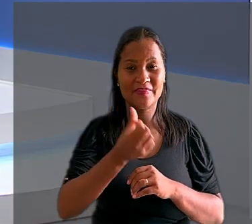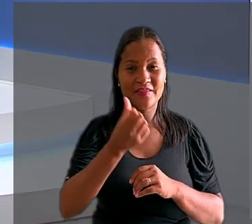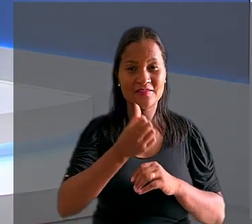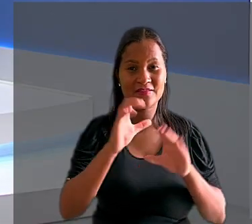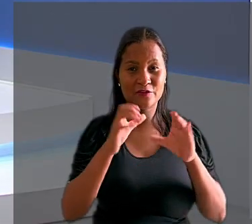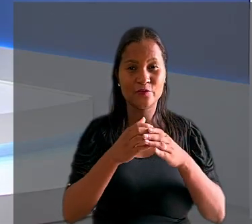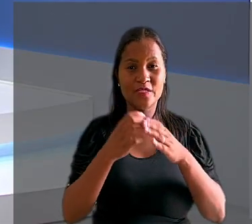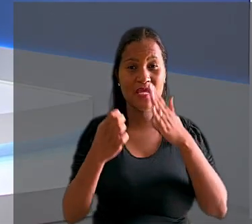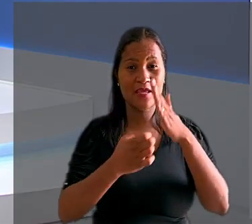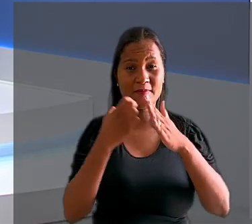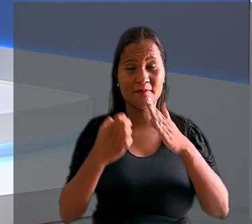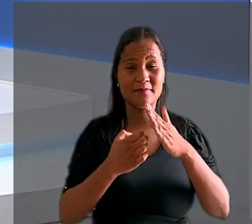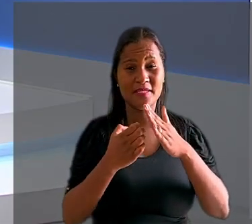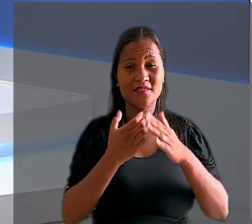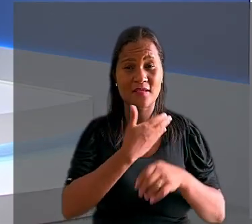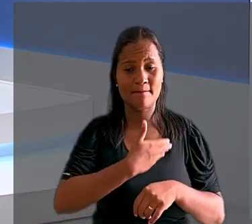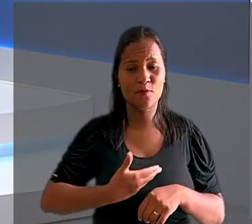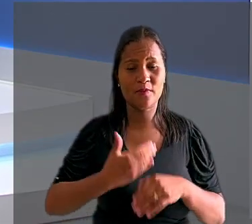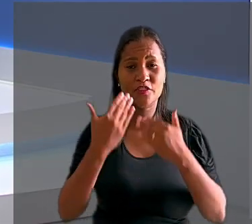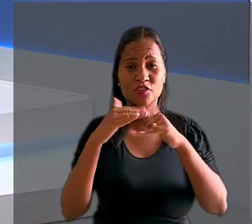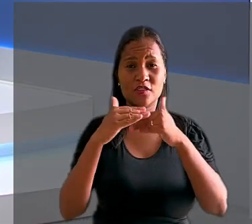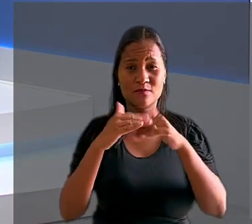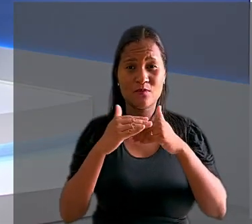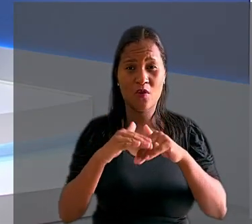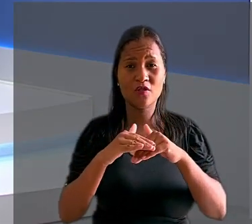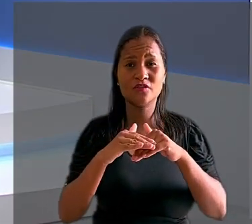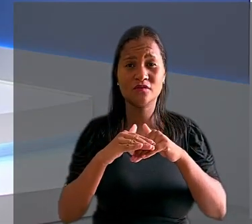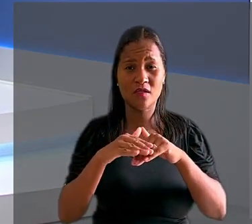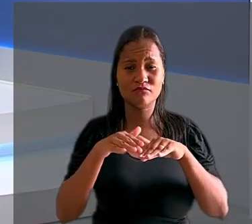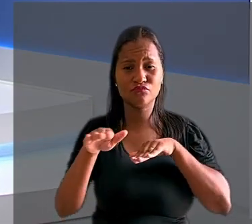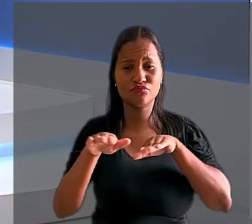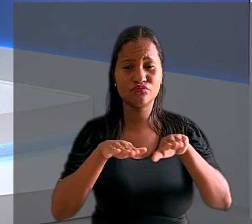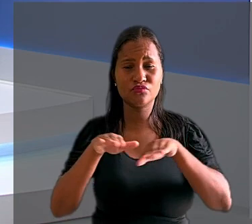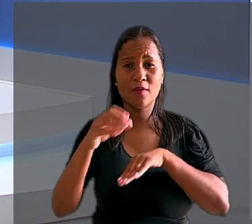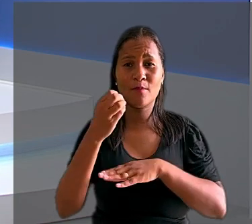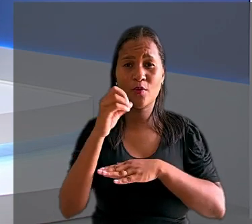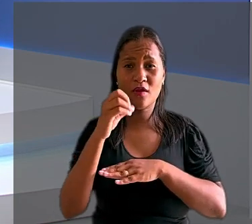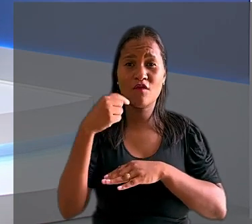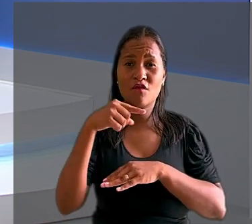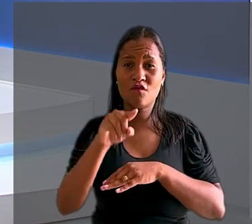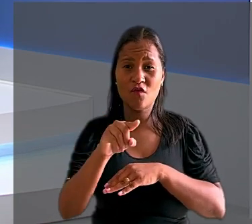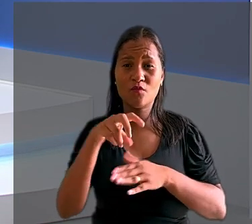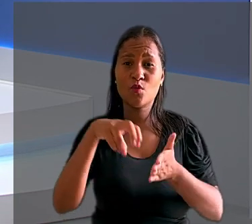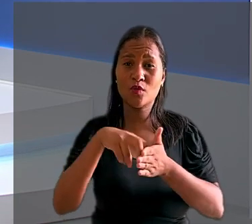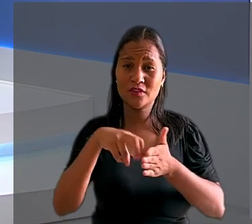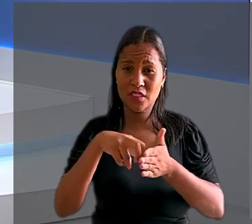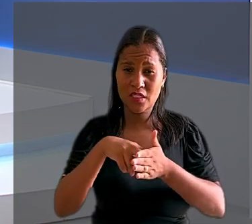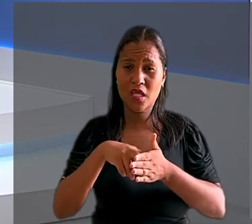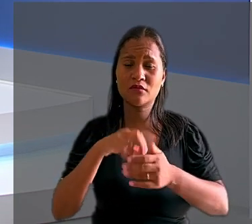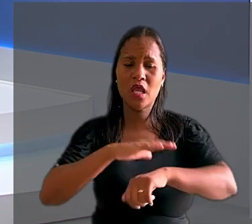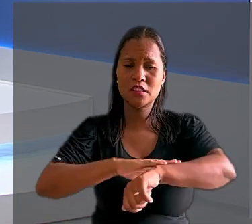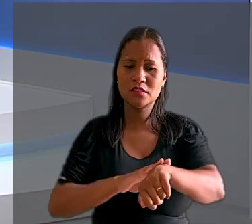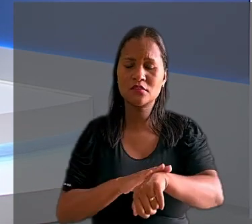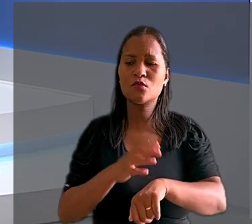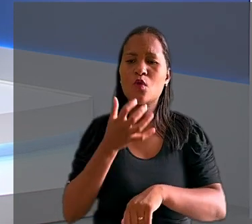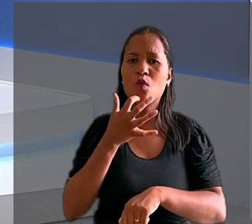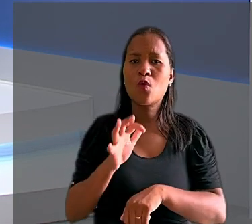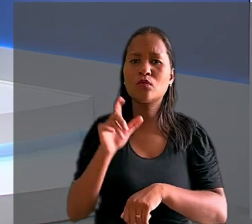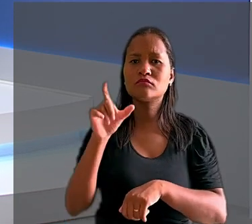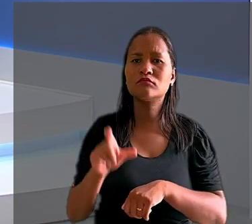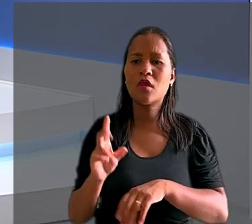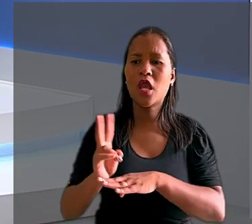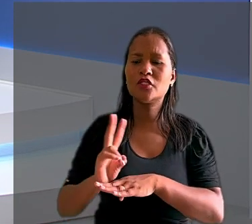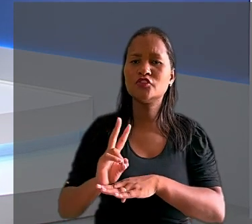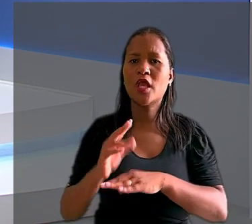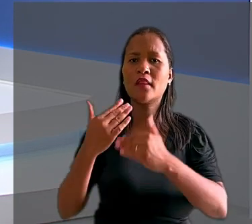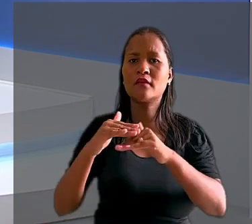Na sexta turma, a empresa pública de transporte e circulação de Porto Alegre foi condenada por crime de racismo contra um